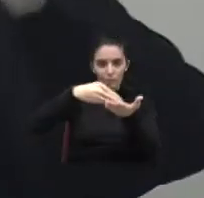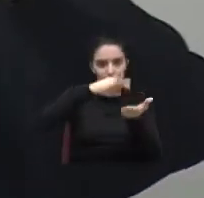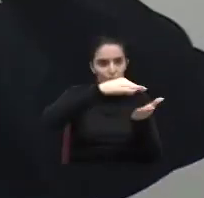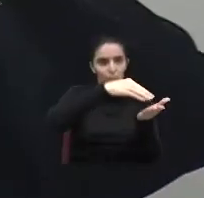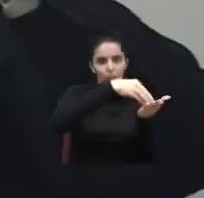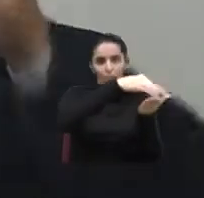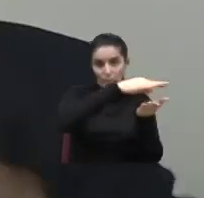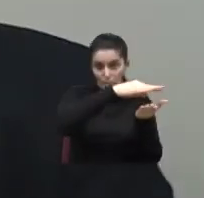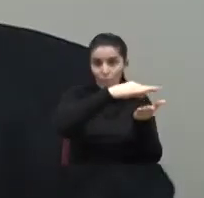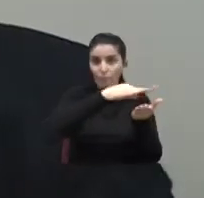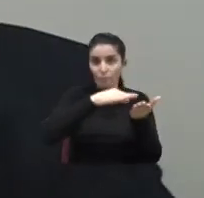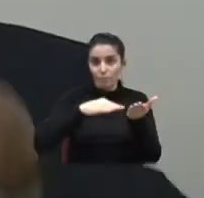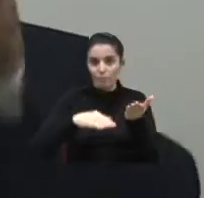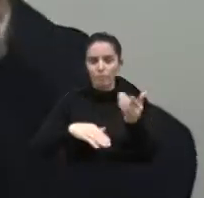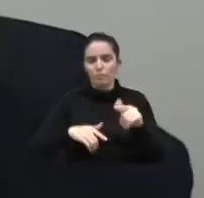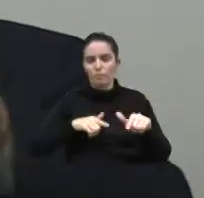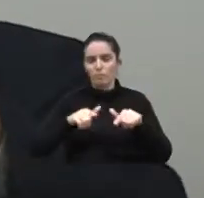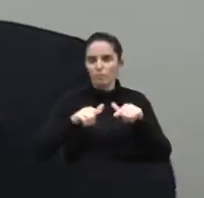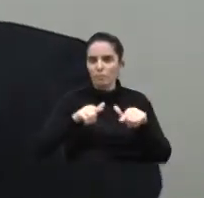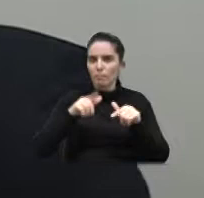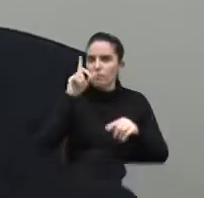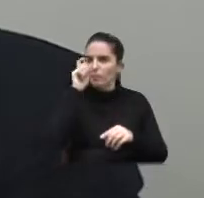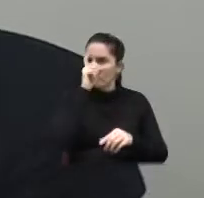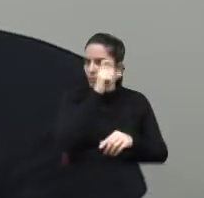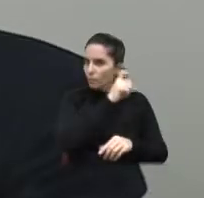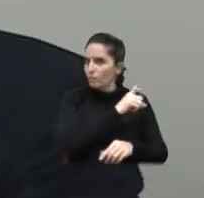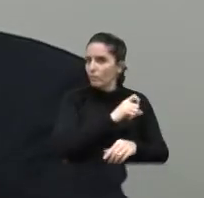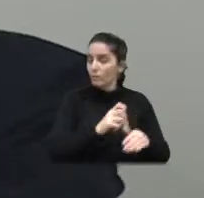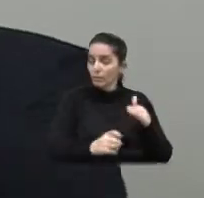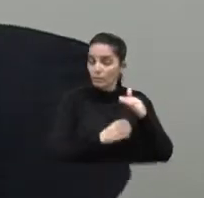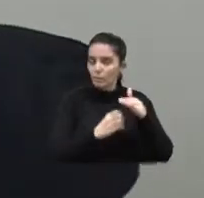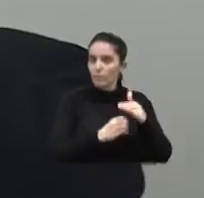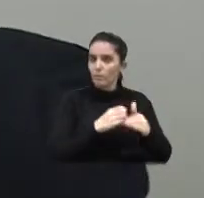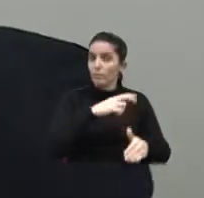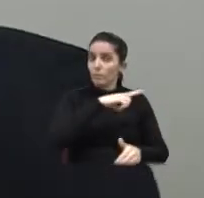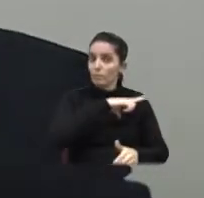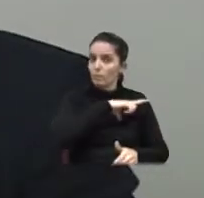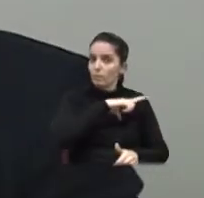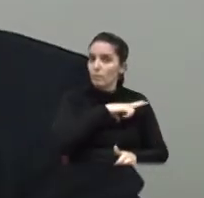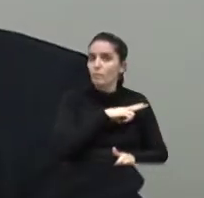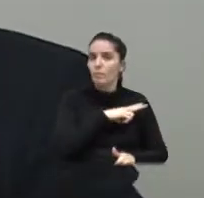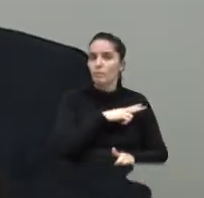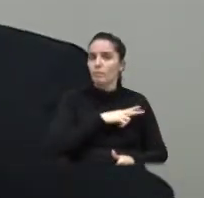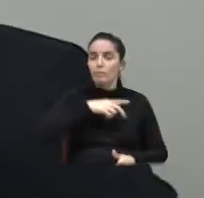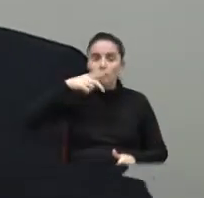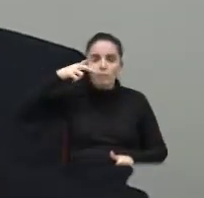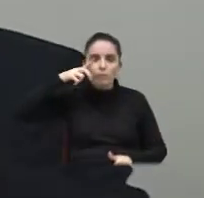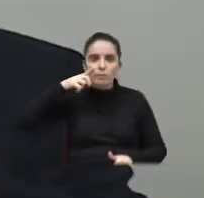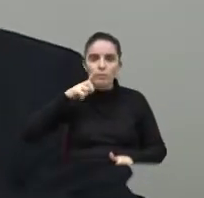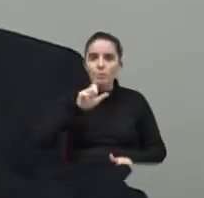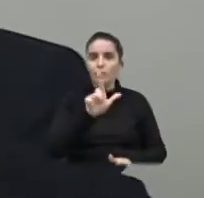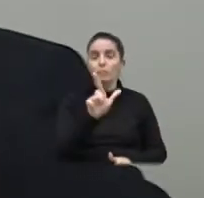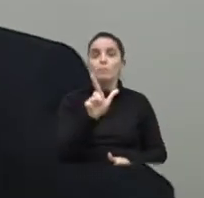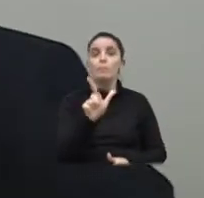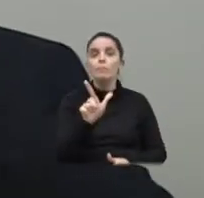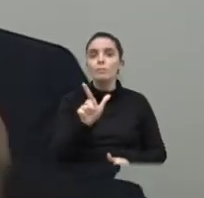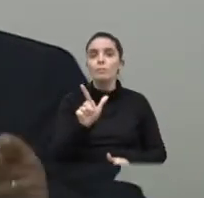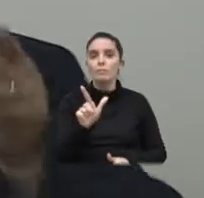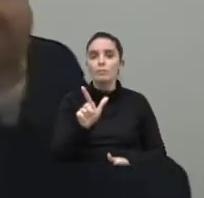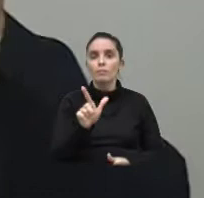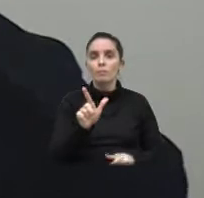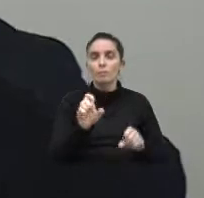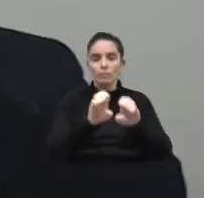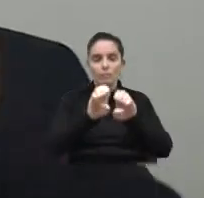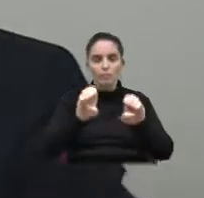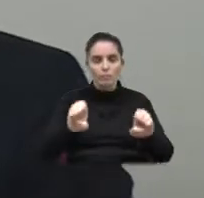têm trabalhado em vermelho. Se uma empresa privada ela não está conseguindo manter a